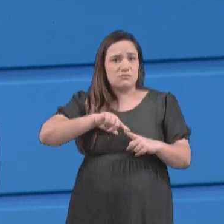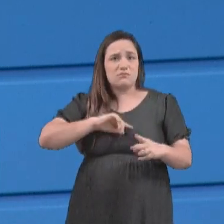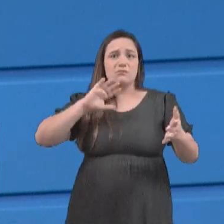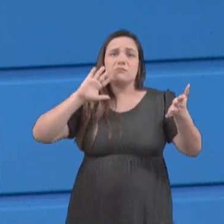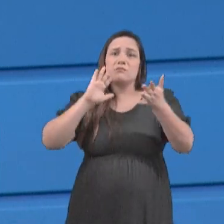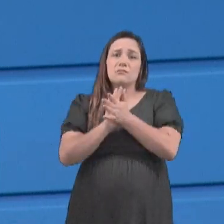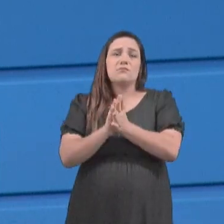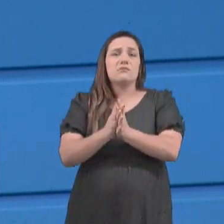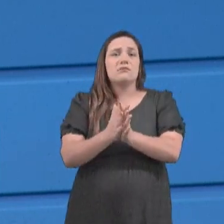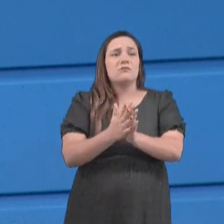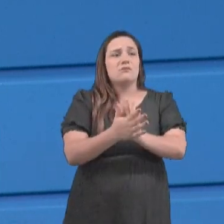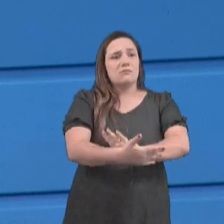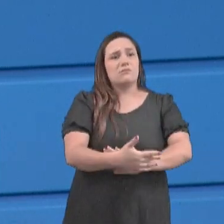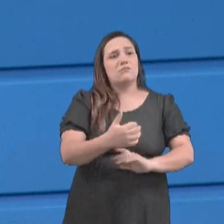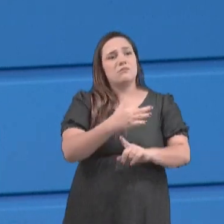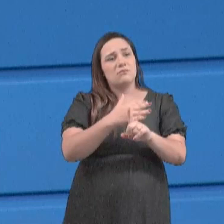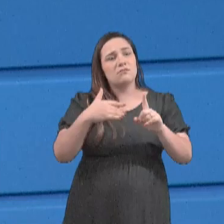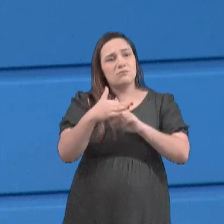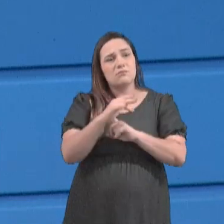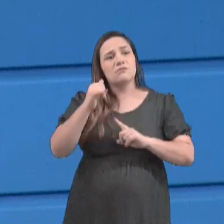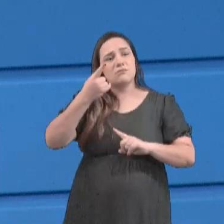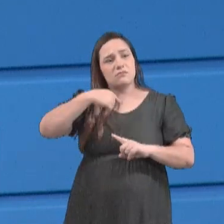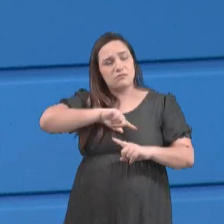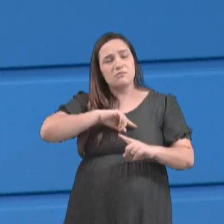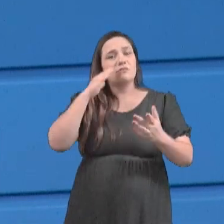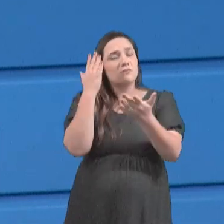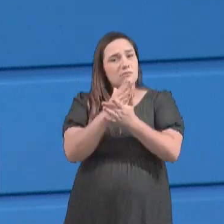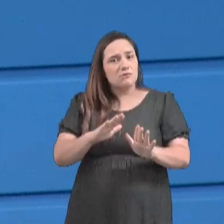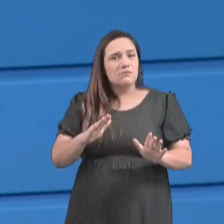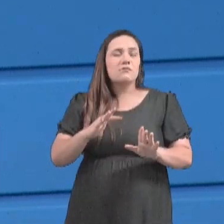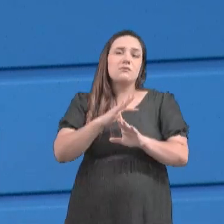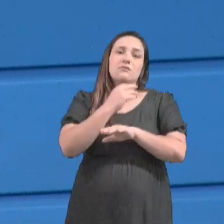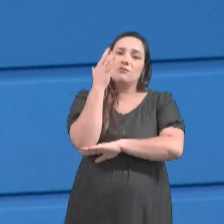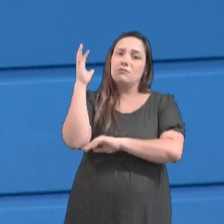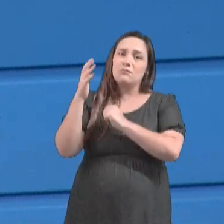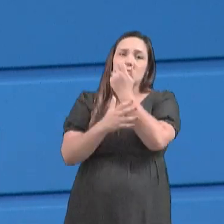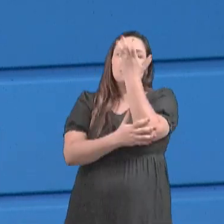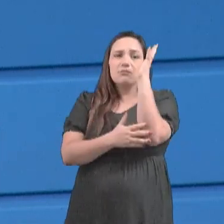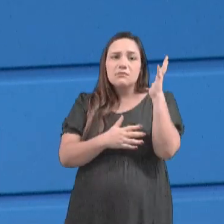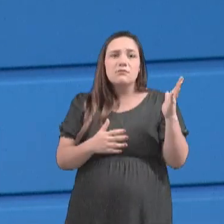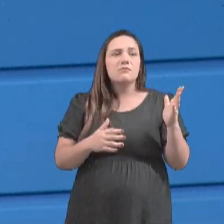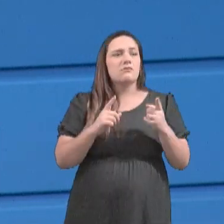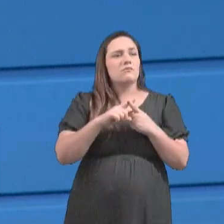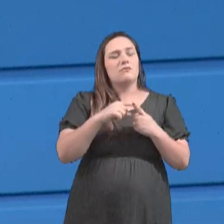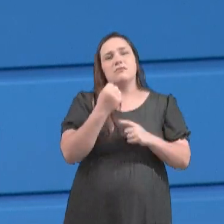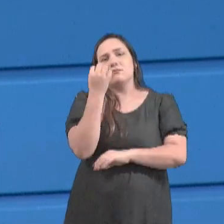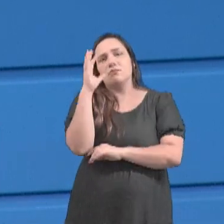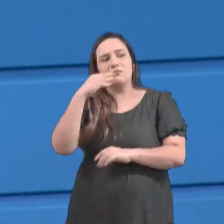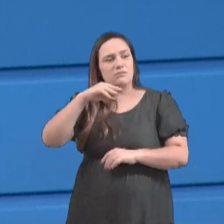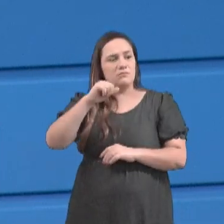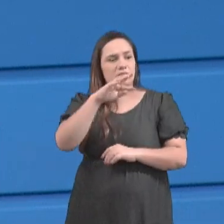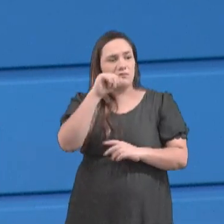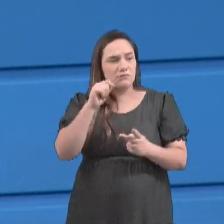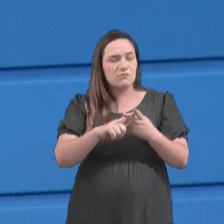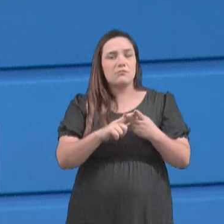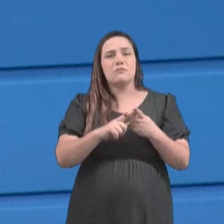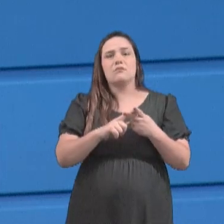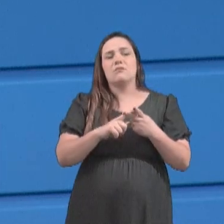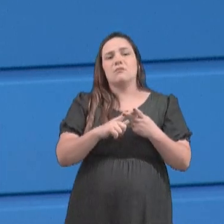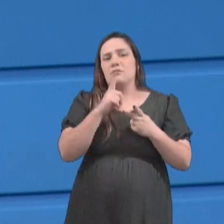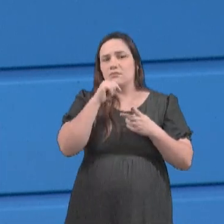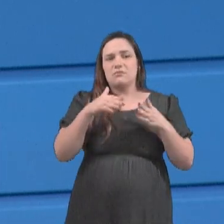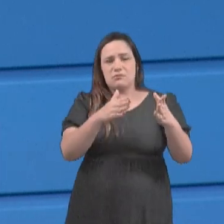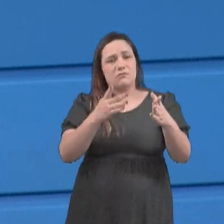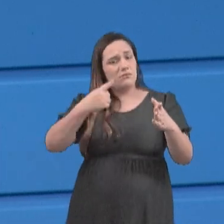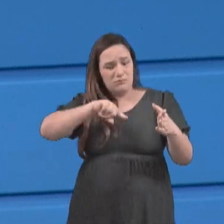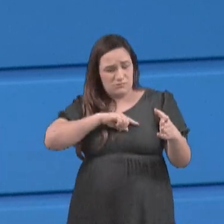destrói o meio ambiente, na medida em que a gente destrói a natureza, uma mata, uma floresta, os rios, é nós